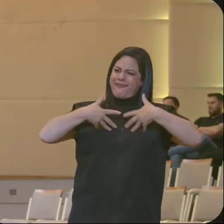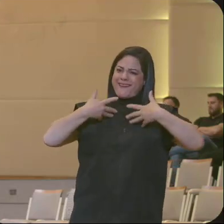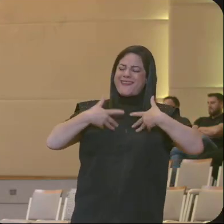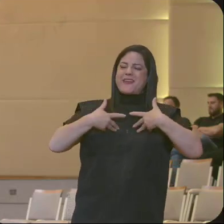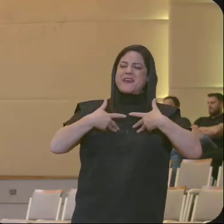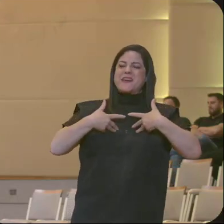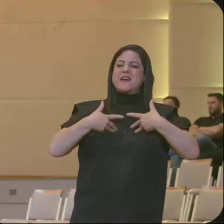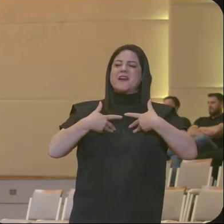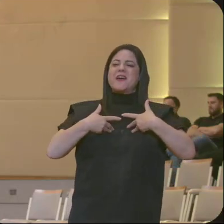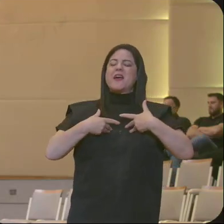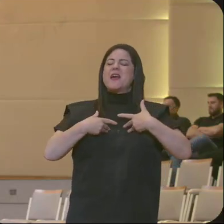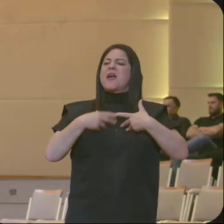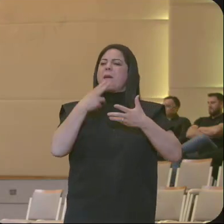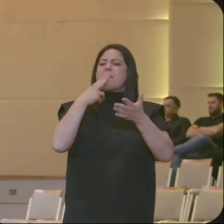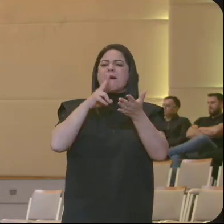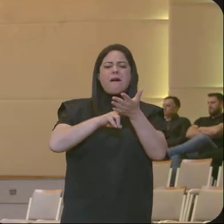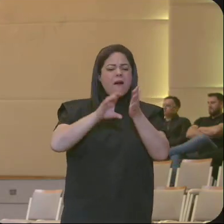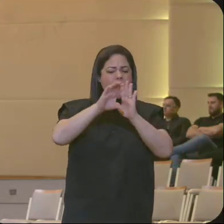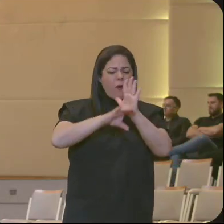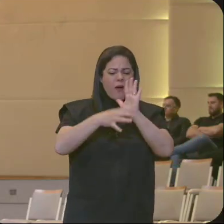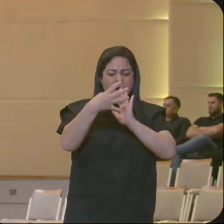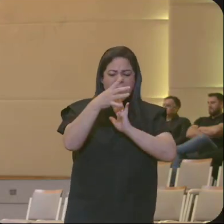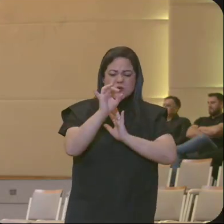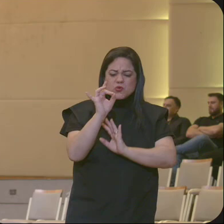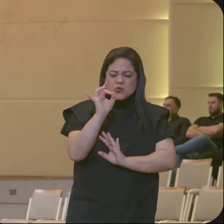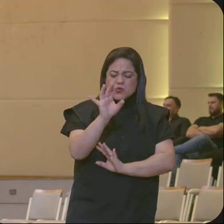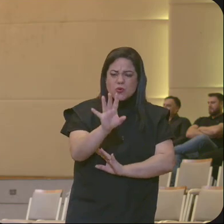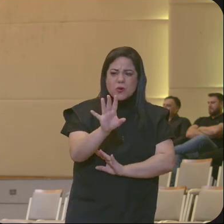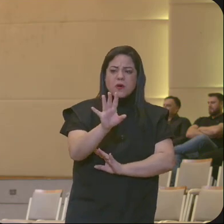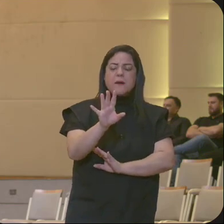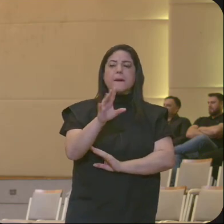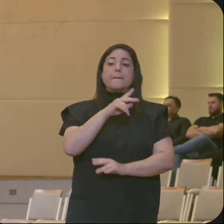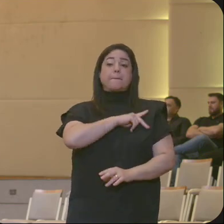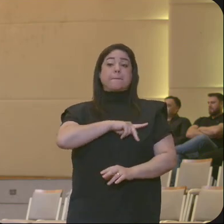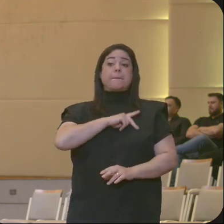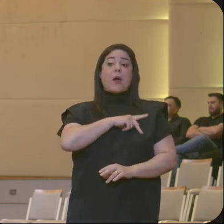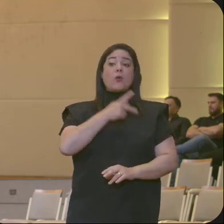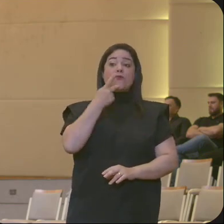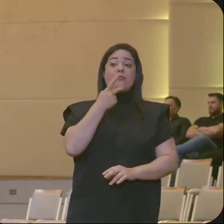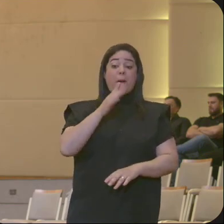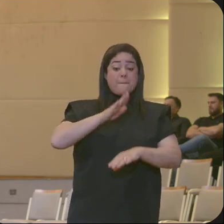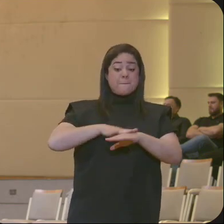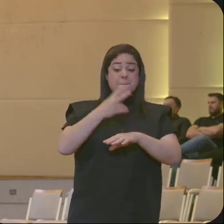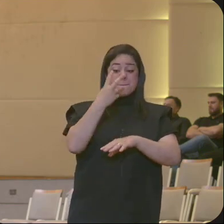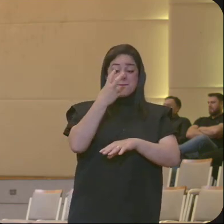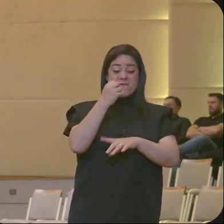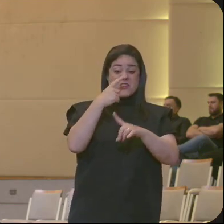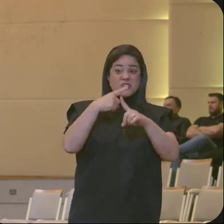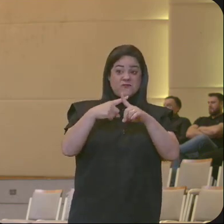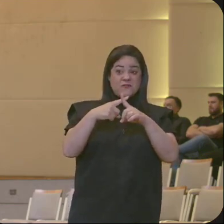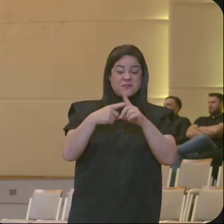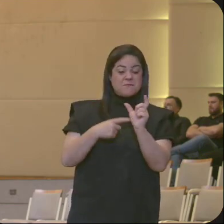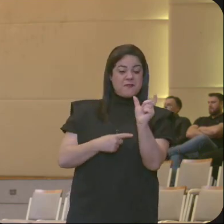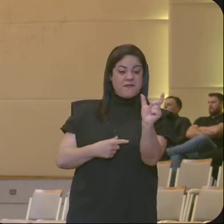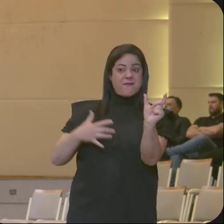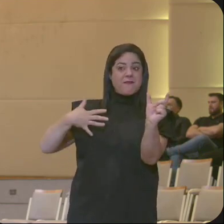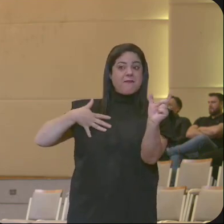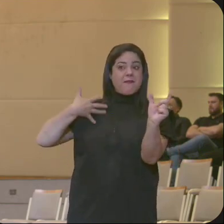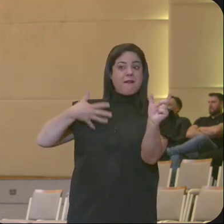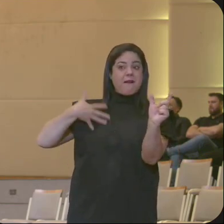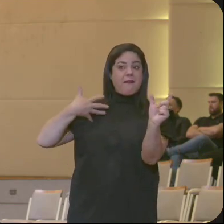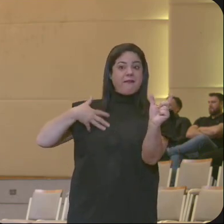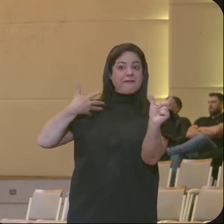4 capítulos, o apóstolo Paulo ele usa mais de 20 vezes a palavra